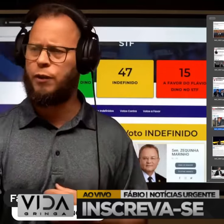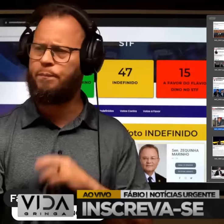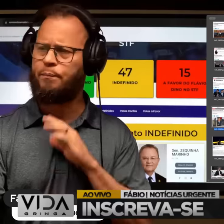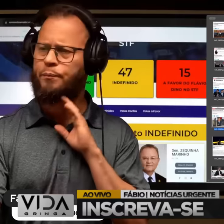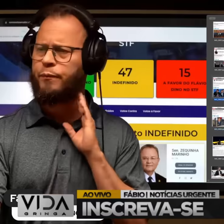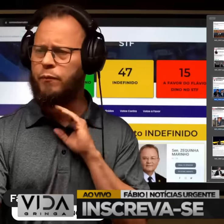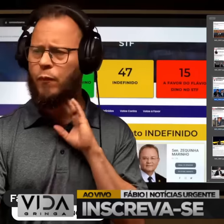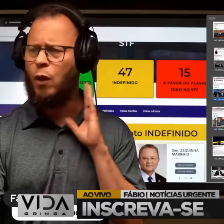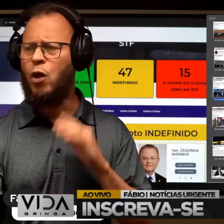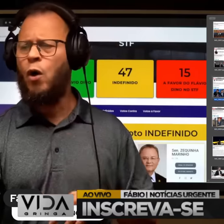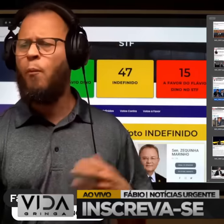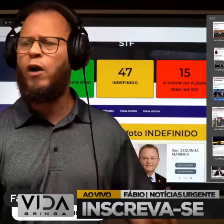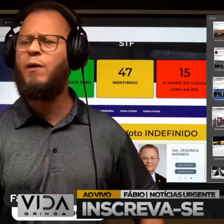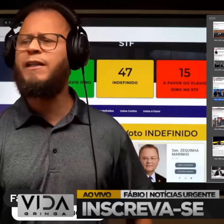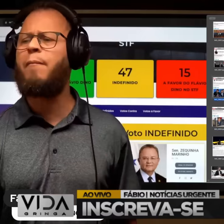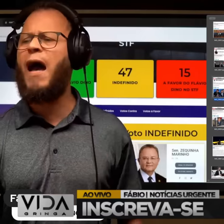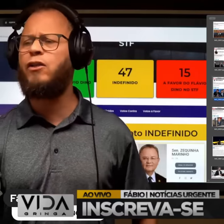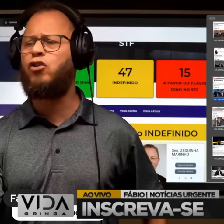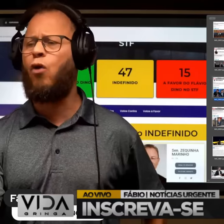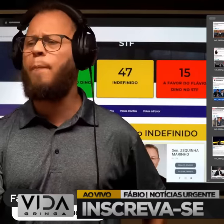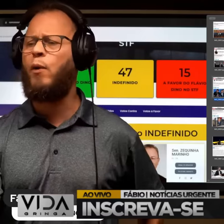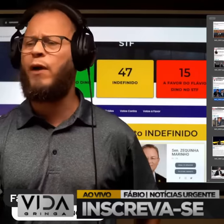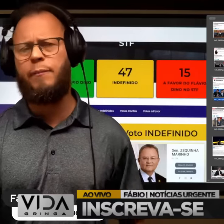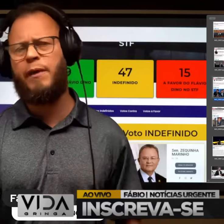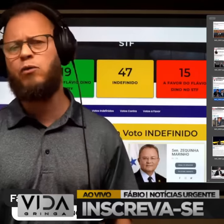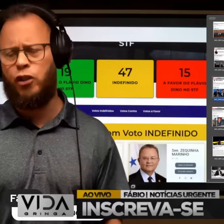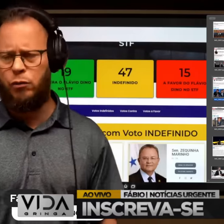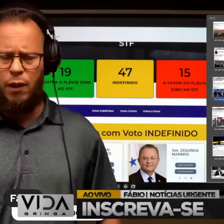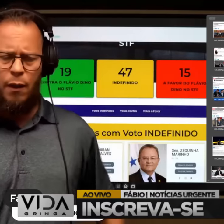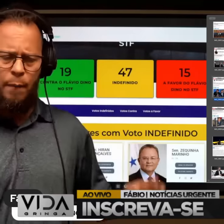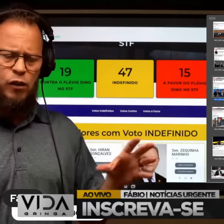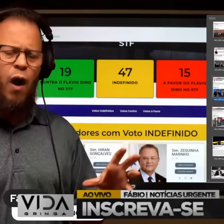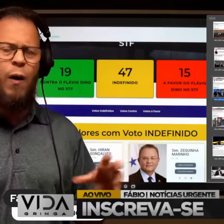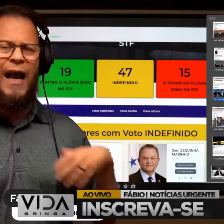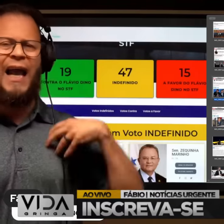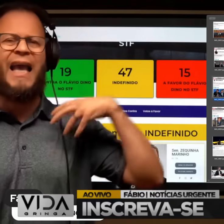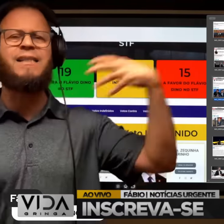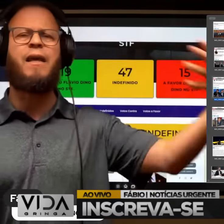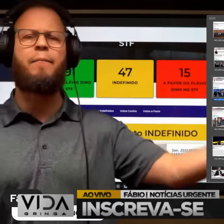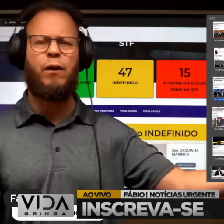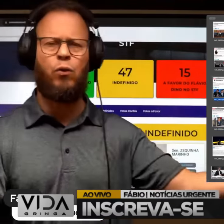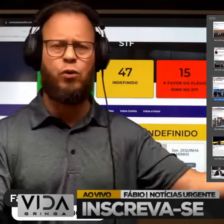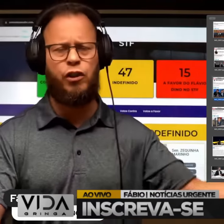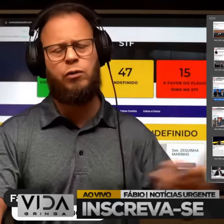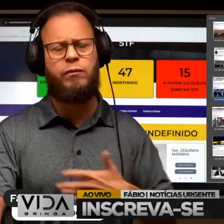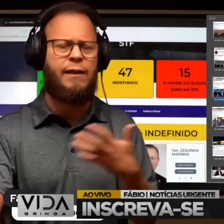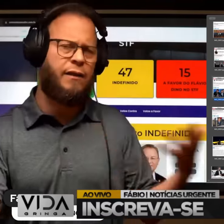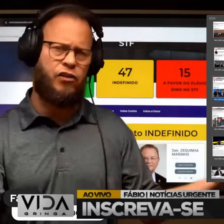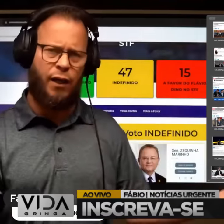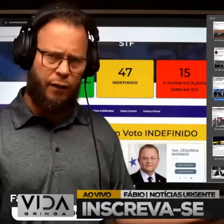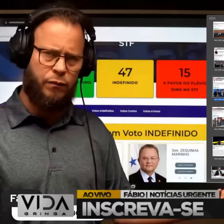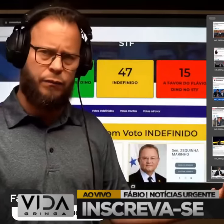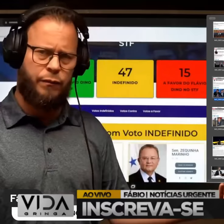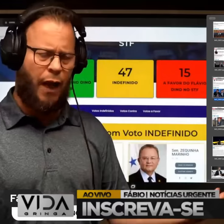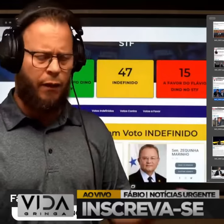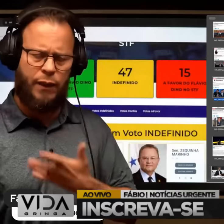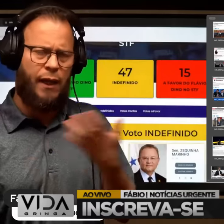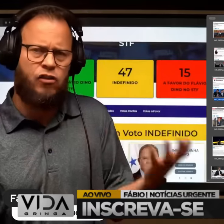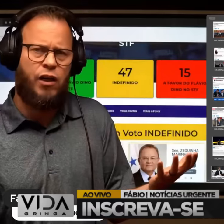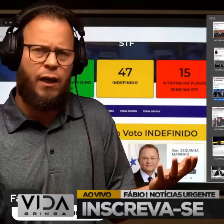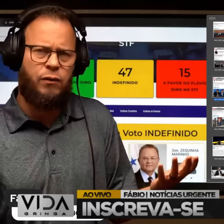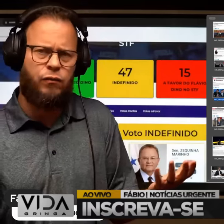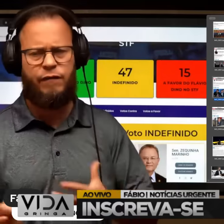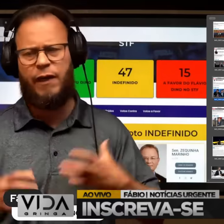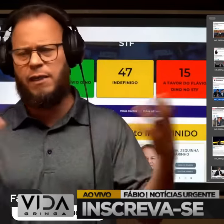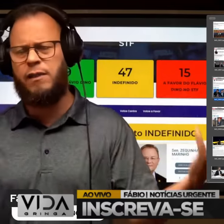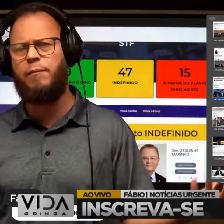hoje. Mourão e Damares topam receber o Dino. Pessoal, receber o Dino não tem nada de errado, tá? Não tem nada de